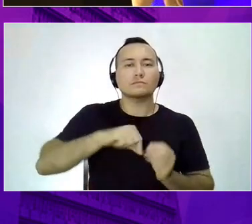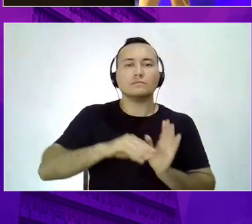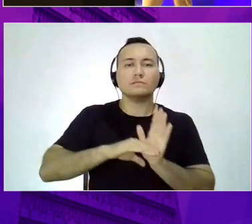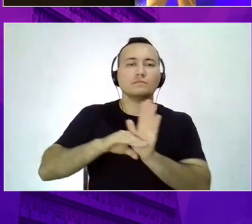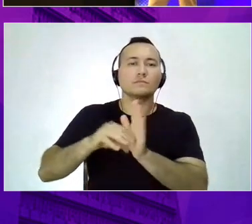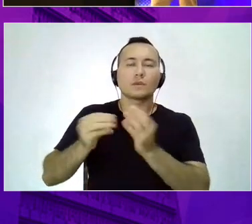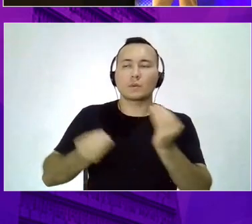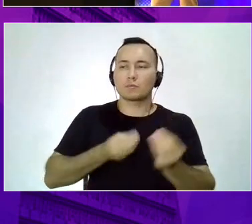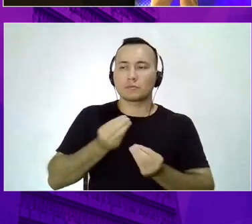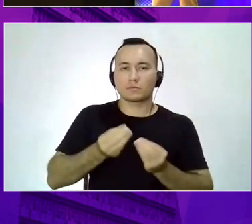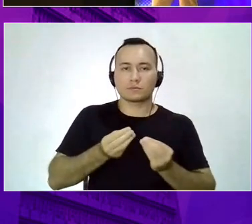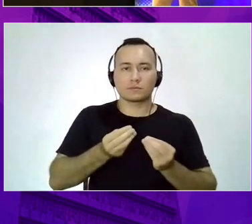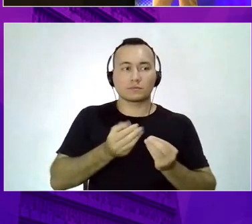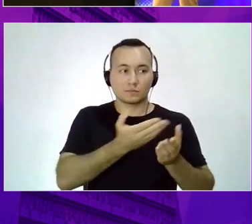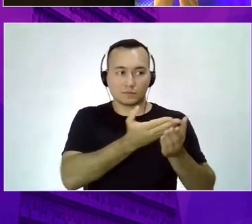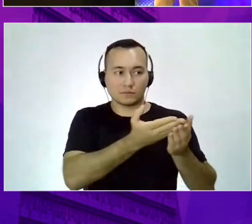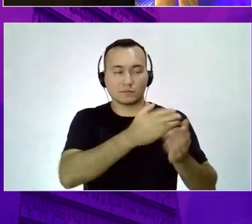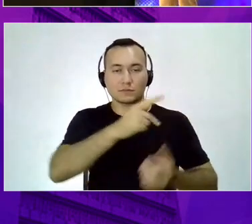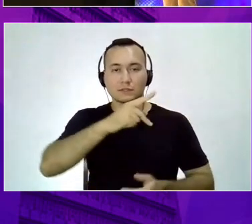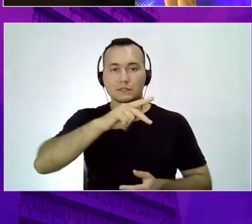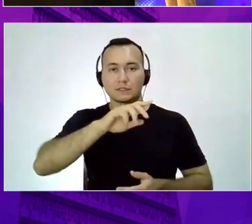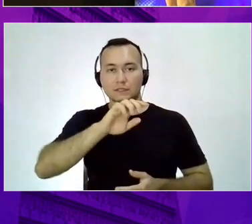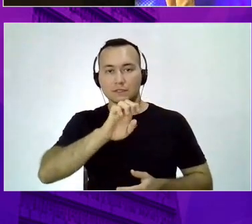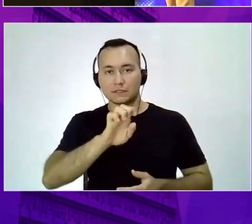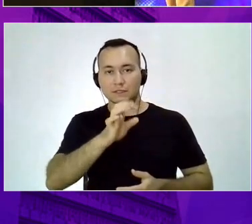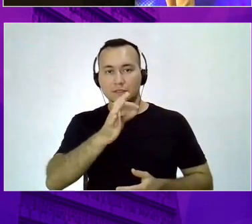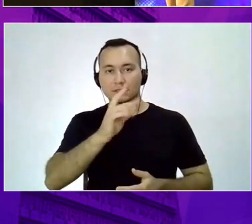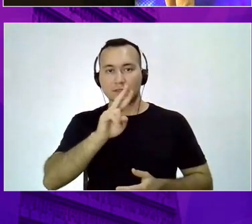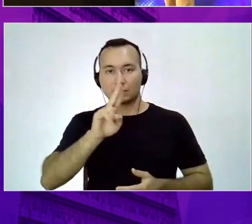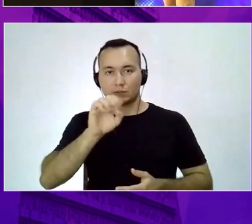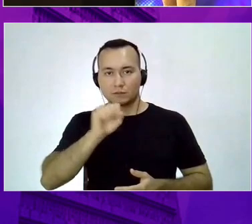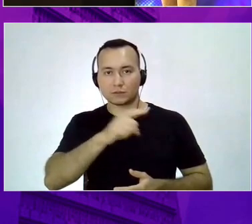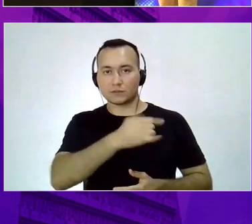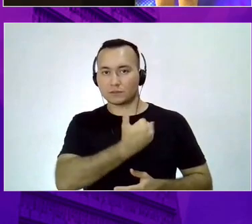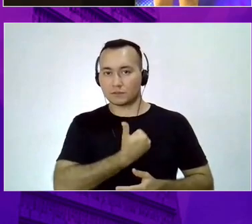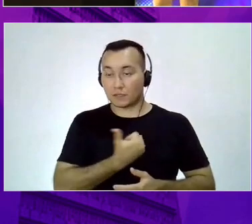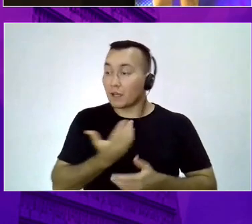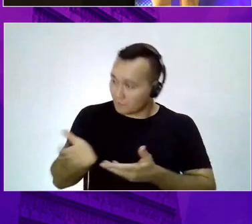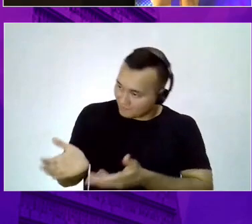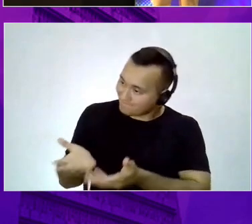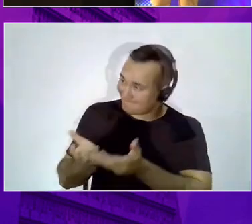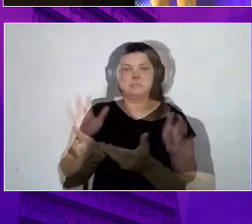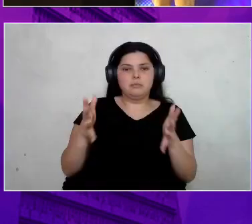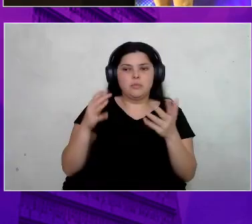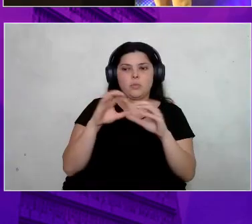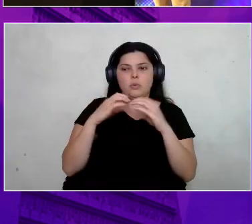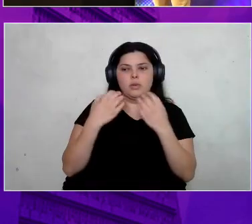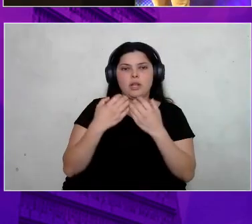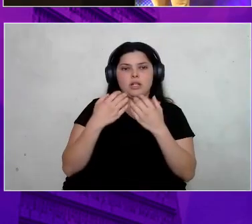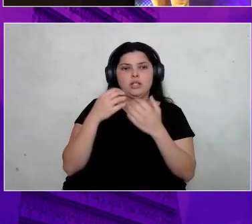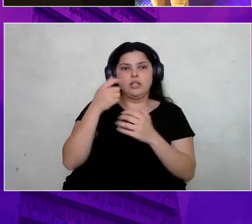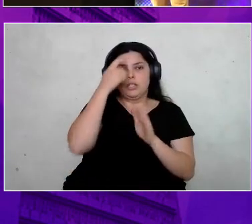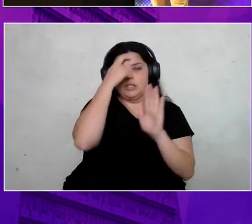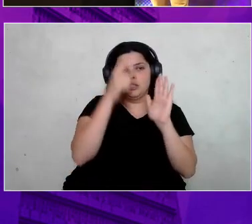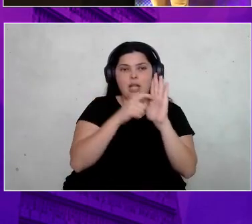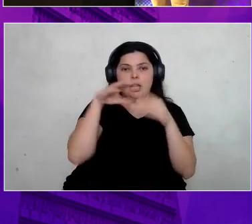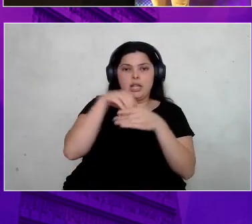gente pensou e percebeu que fomentar uma comunidade de IA dentro do Sem Parar faria muito sentido.